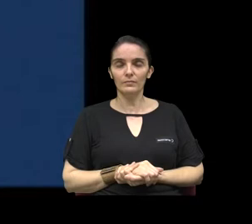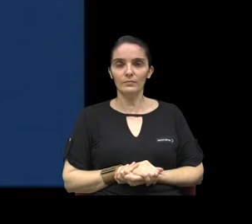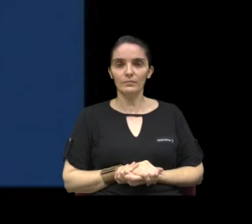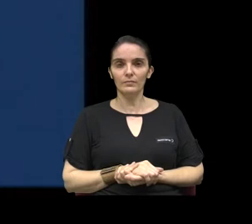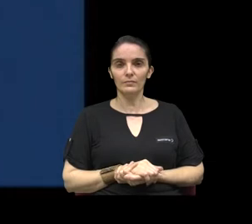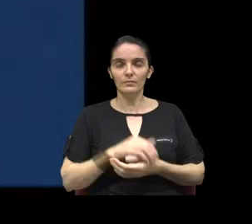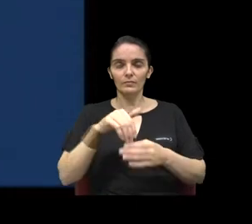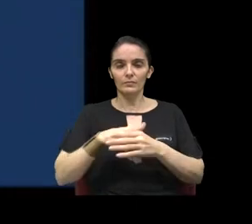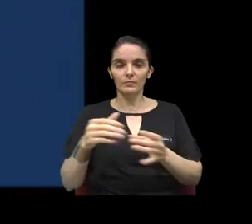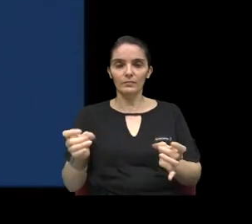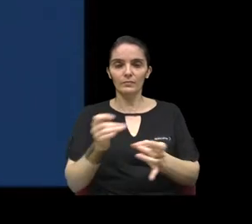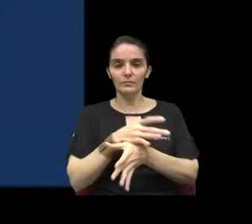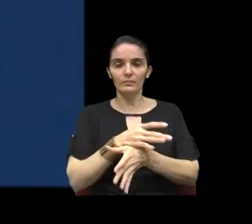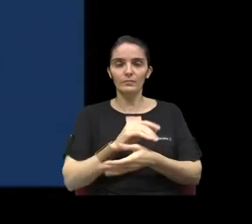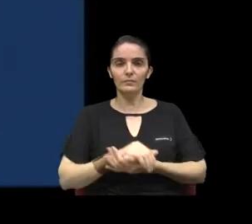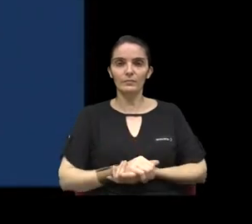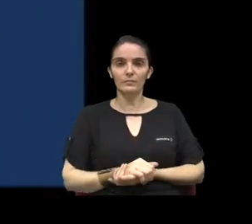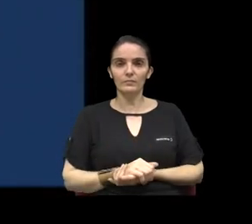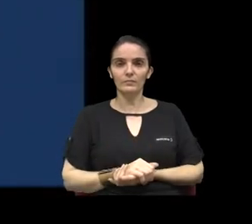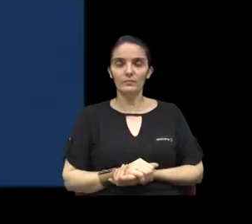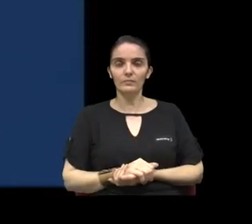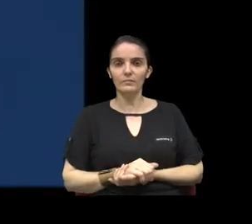Está encerrada a votação.